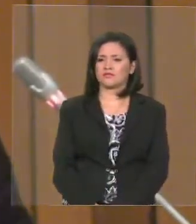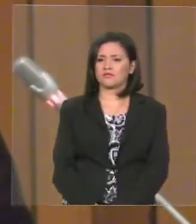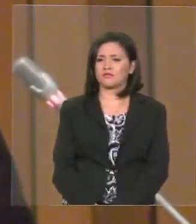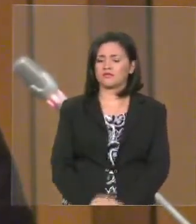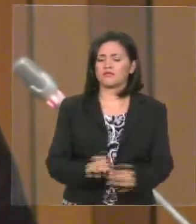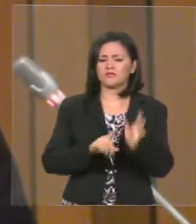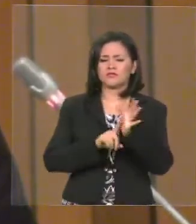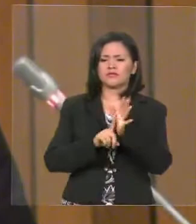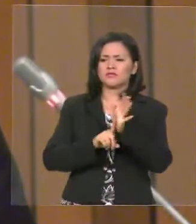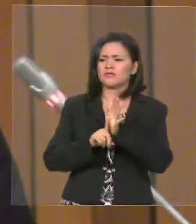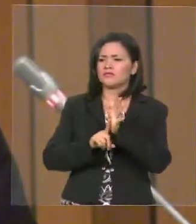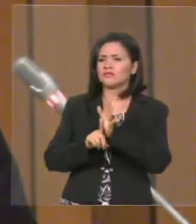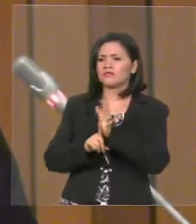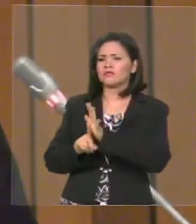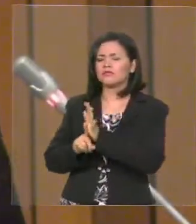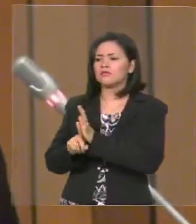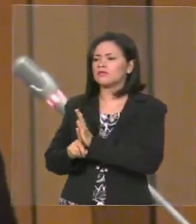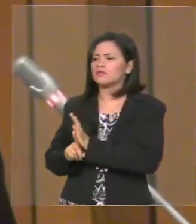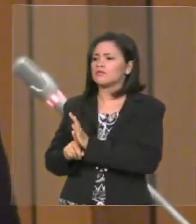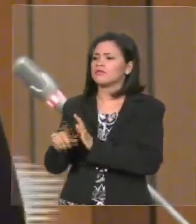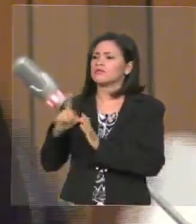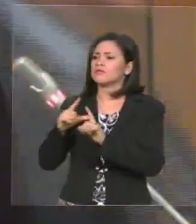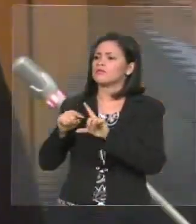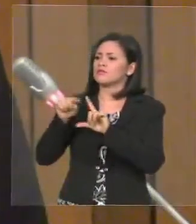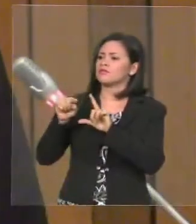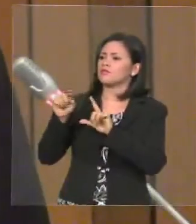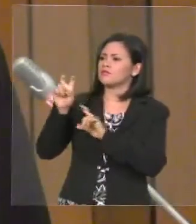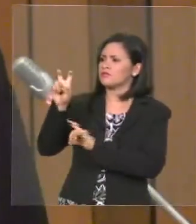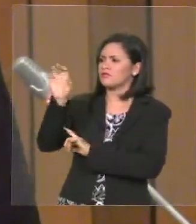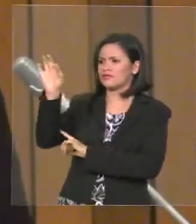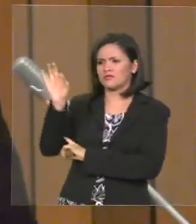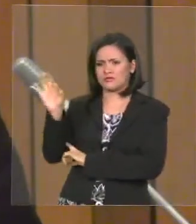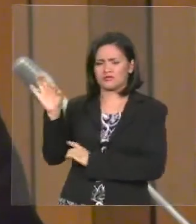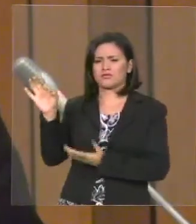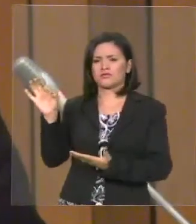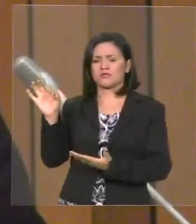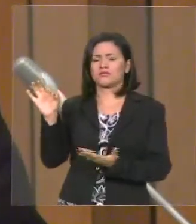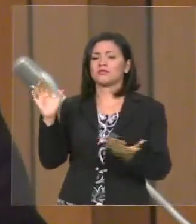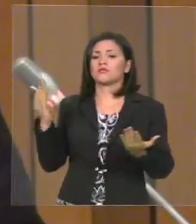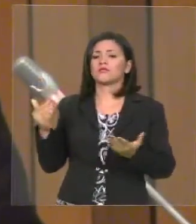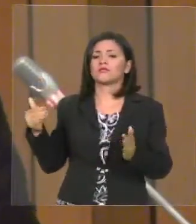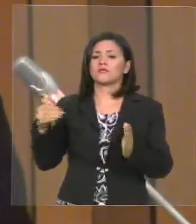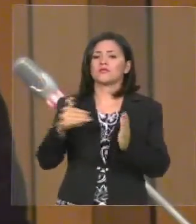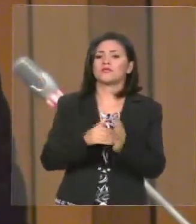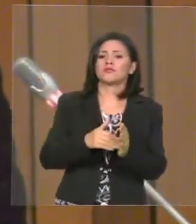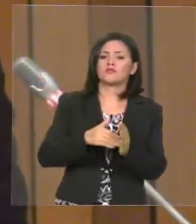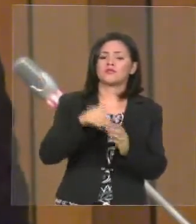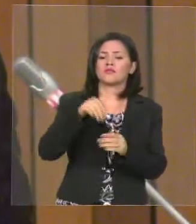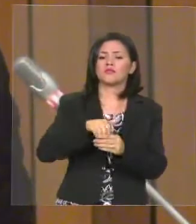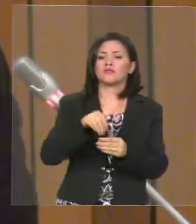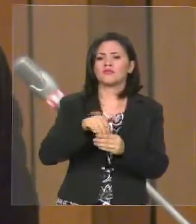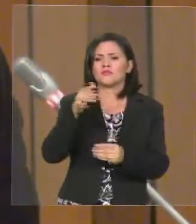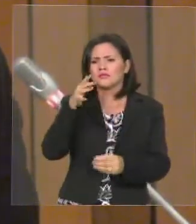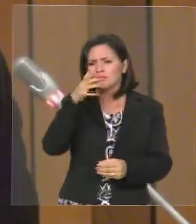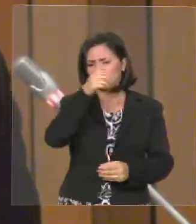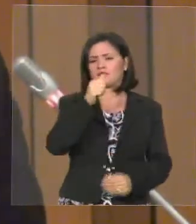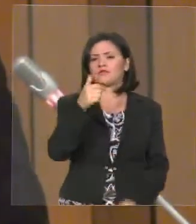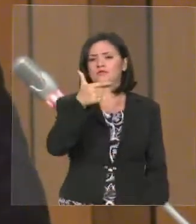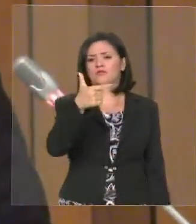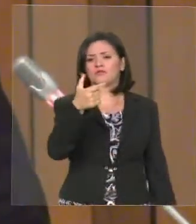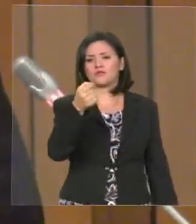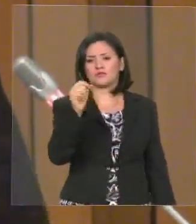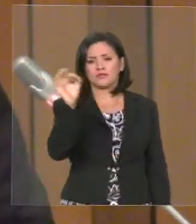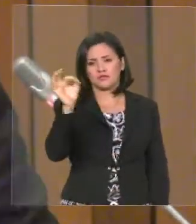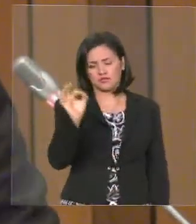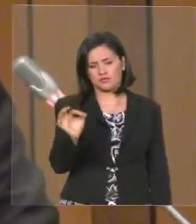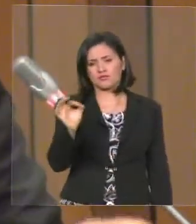com 5%, e terminamos a eleição com quase 20%, representando um crescimento expressivo e